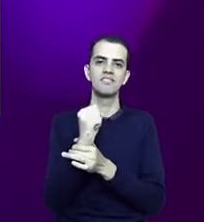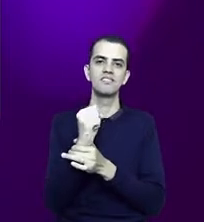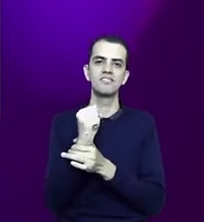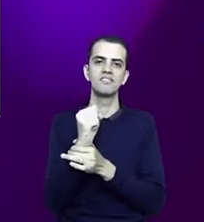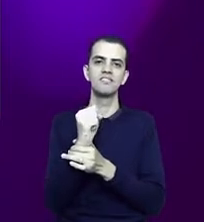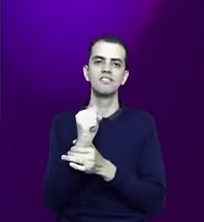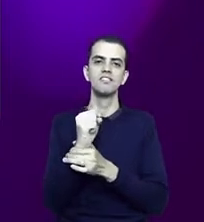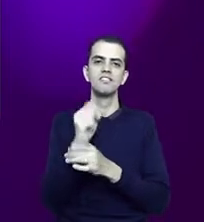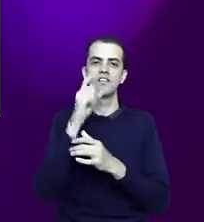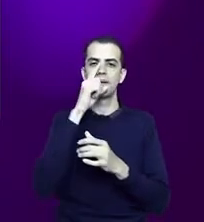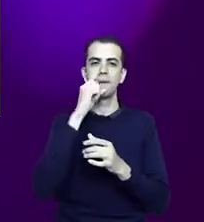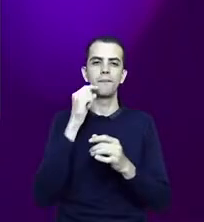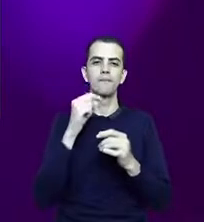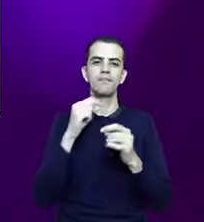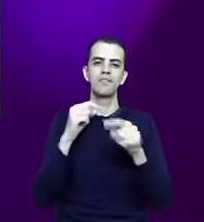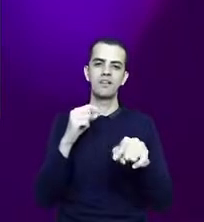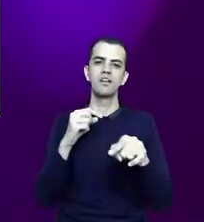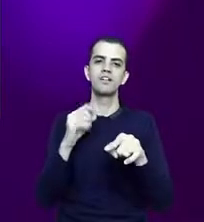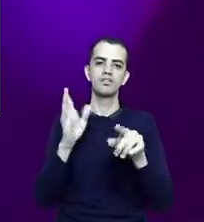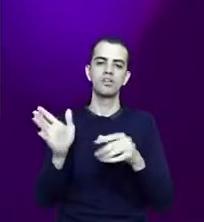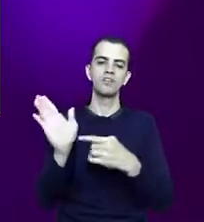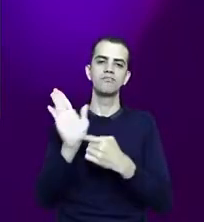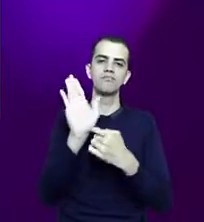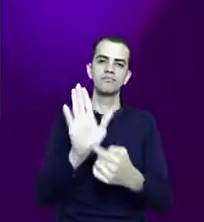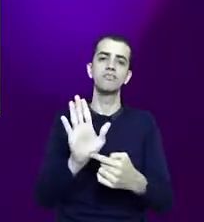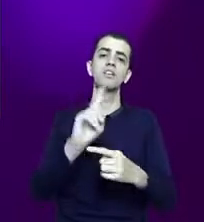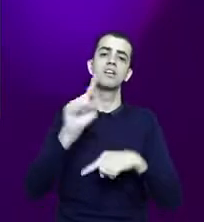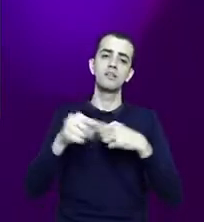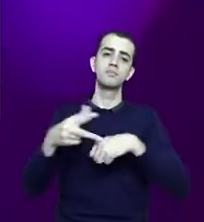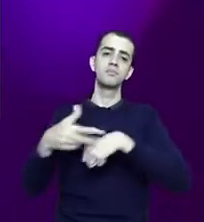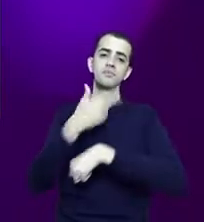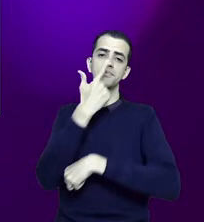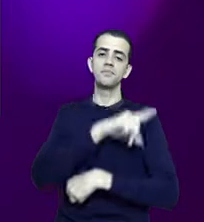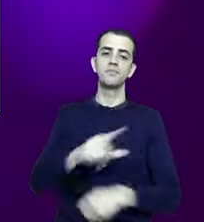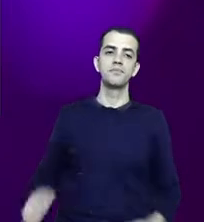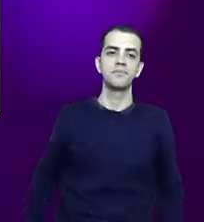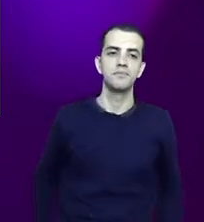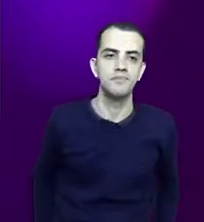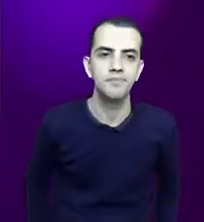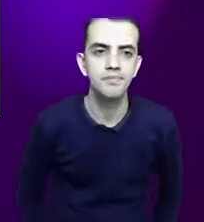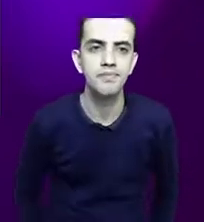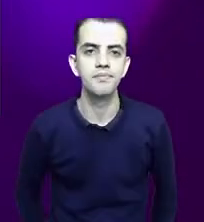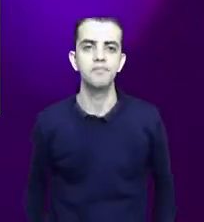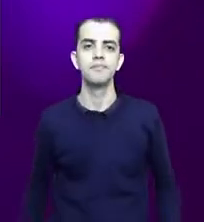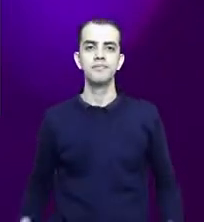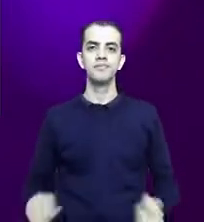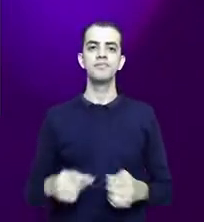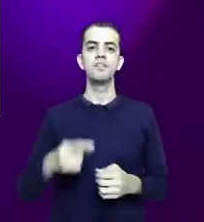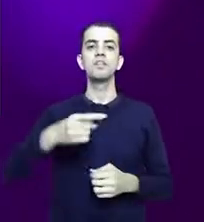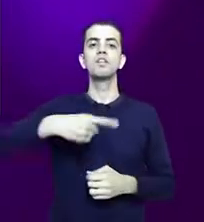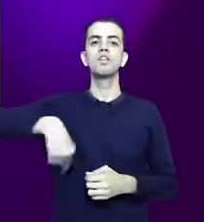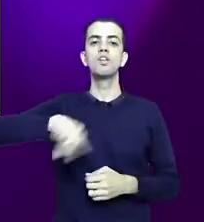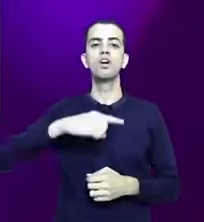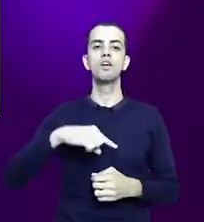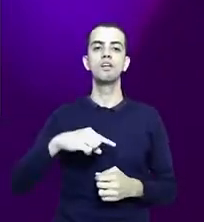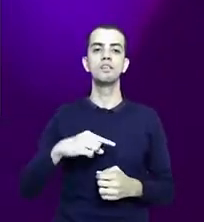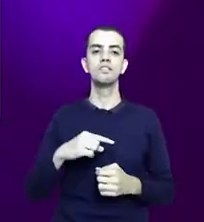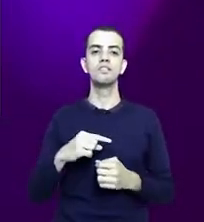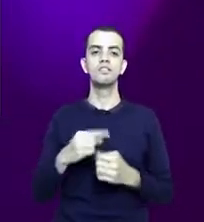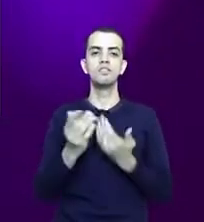prototipagem, né, o caso clínico apresentado. E isso, a gente, então, resolveu fazer um